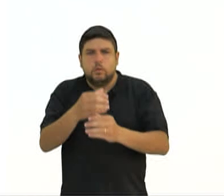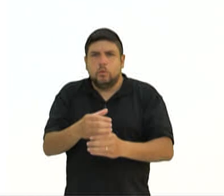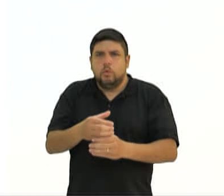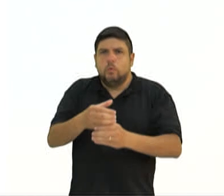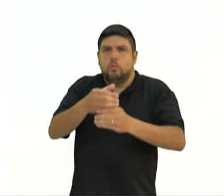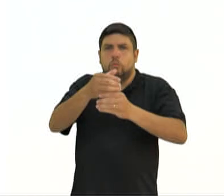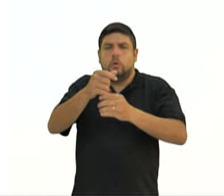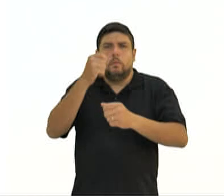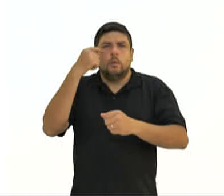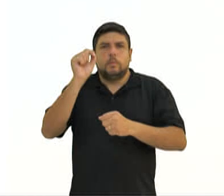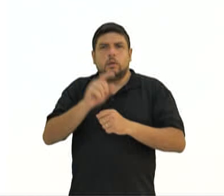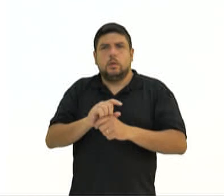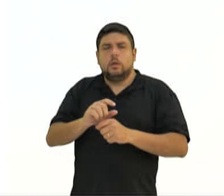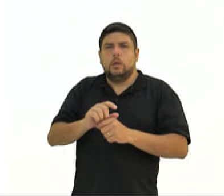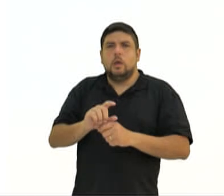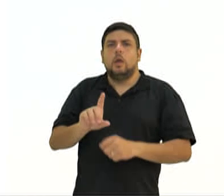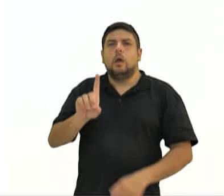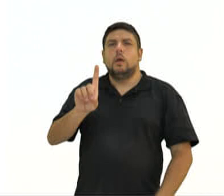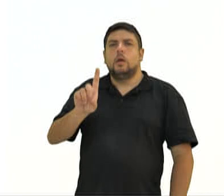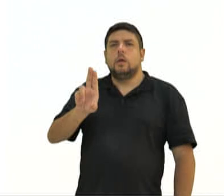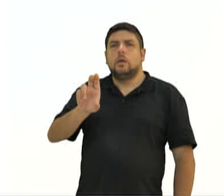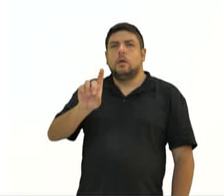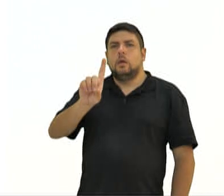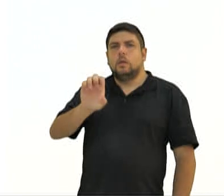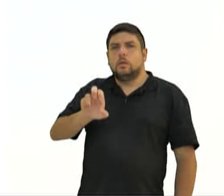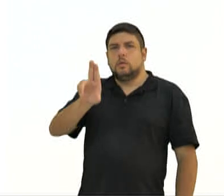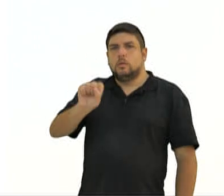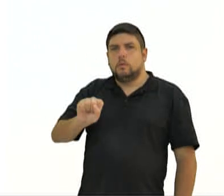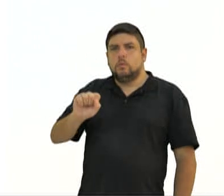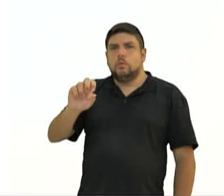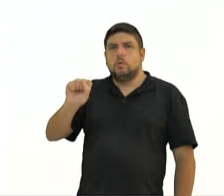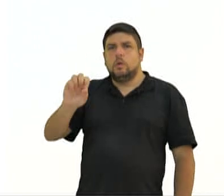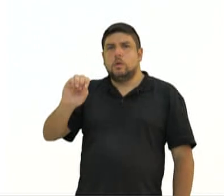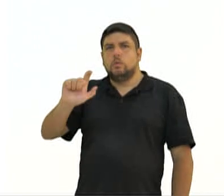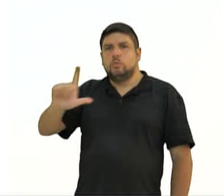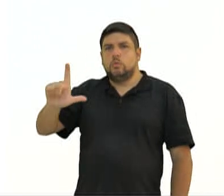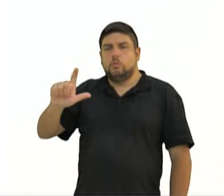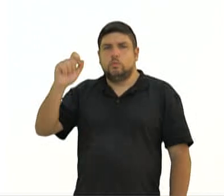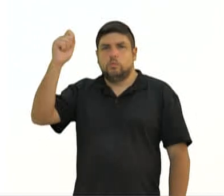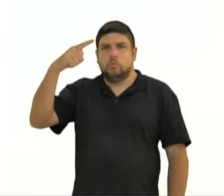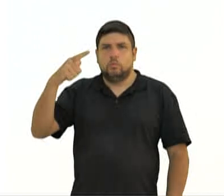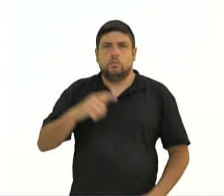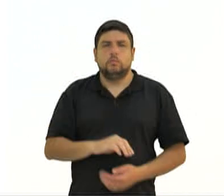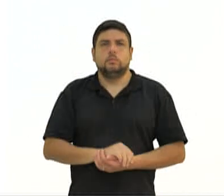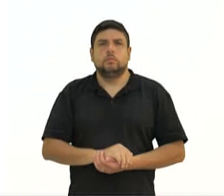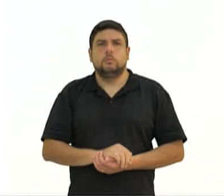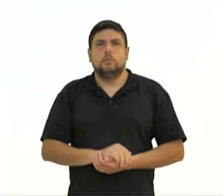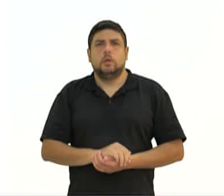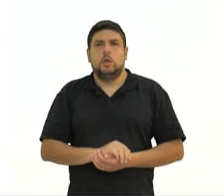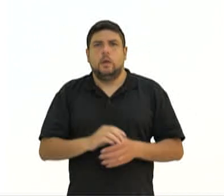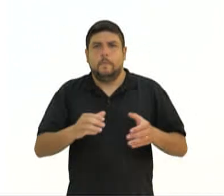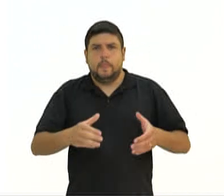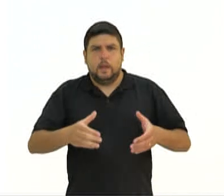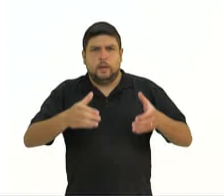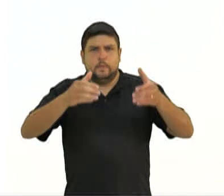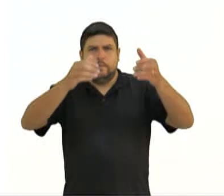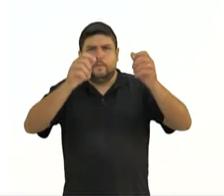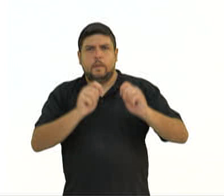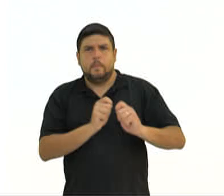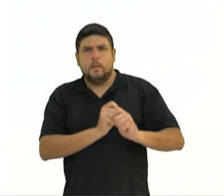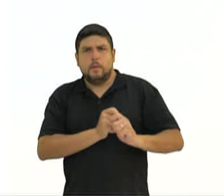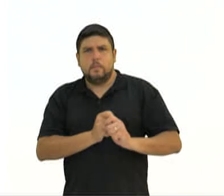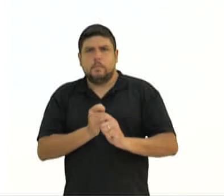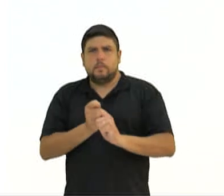deus do sol. As inscrições que estão aqui nessa escultura, que é rígida, né? É esses